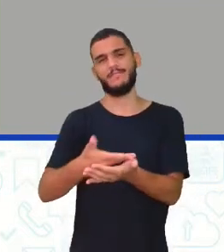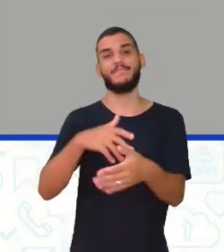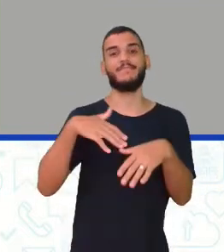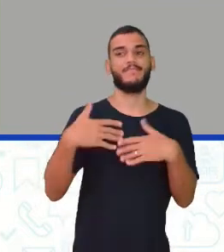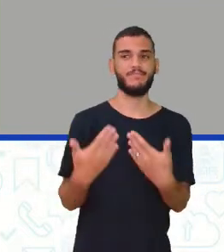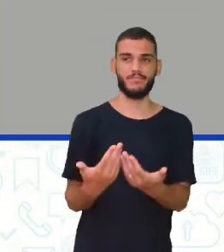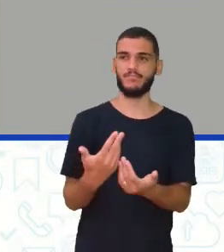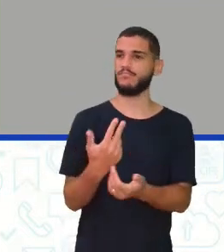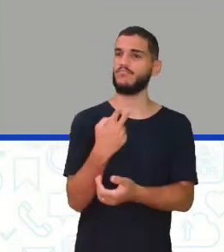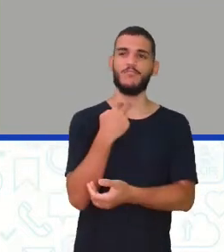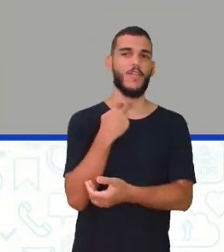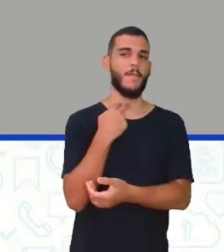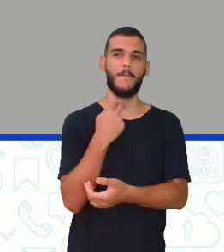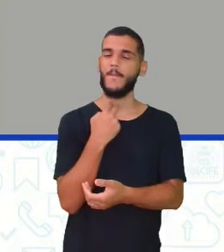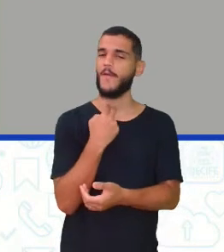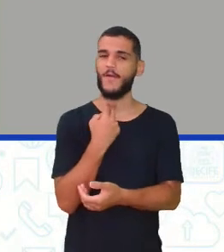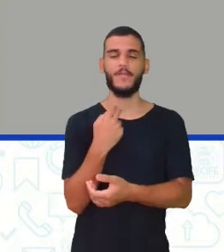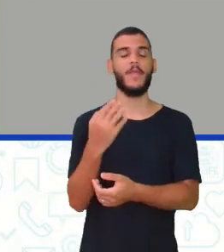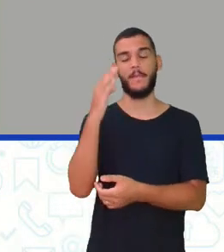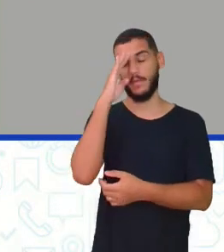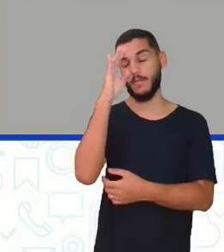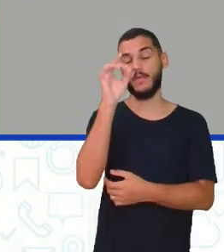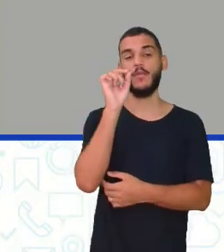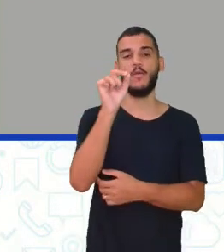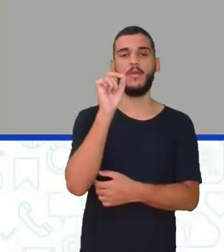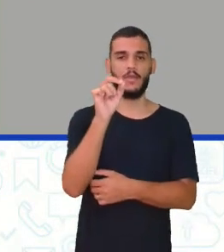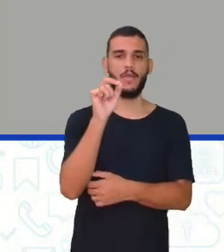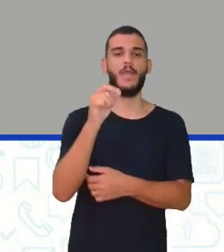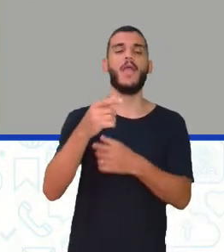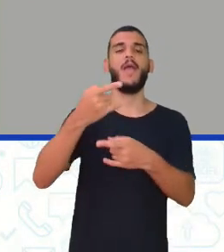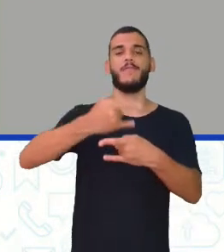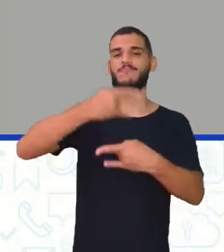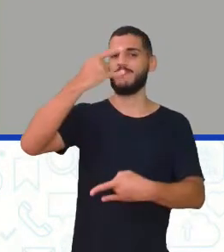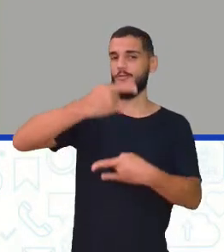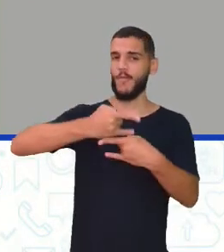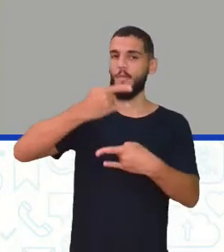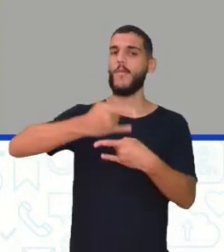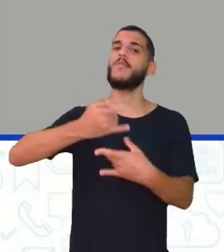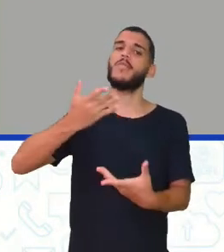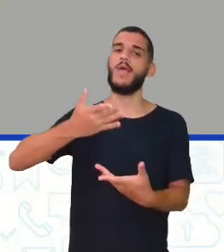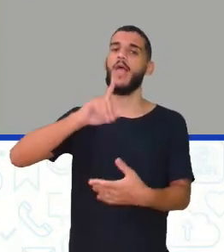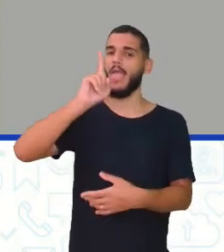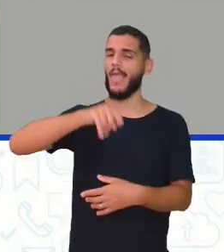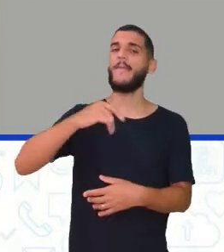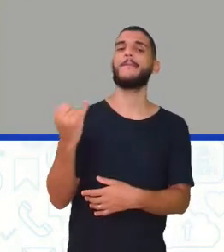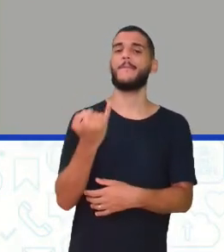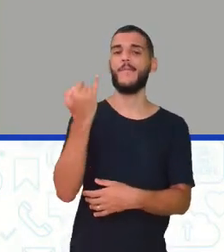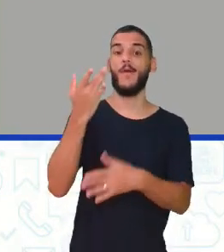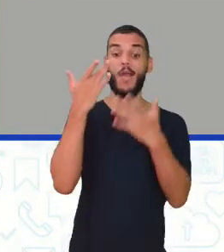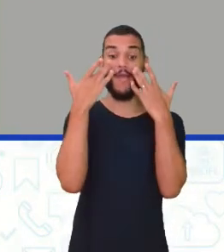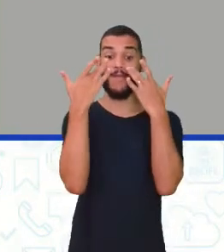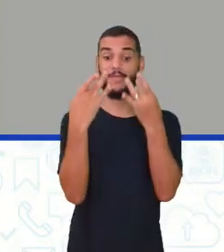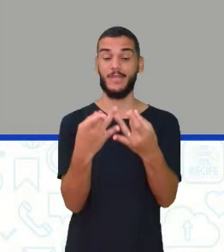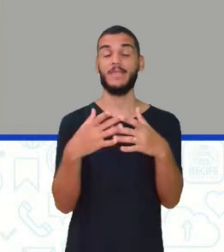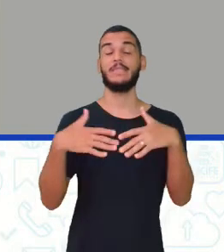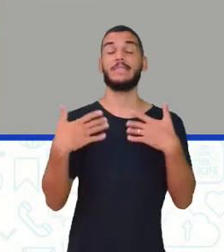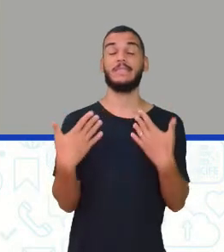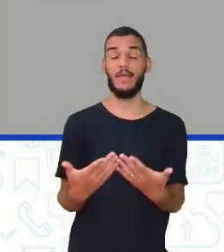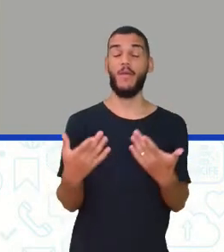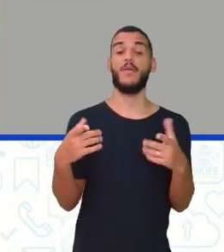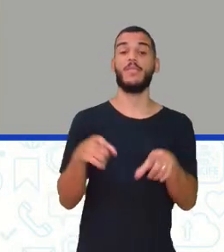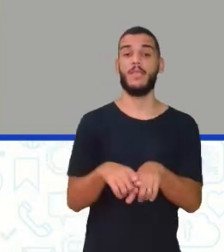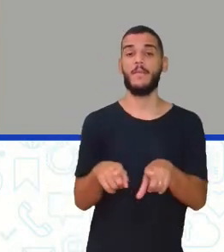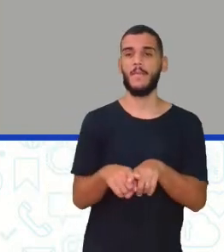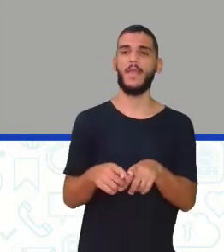Mas não é legal, principalmente, né, a questão aí da nossa coluna. Veja como está a coluna dele. Mas mesmo se